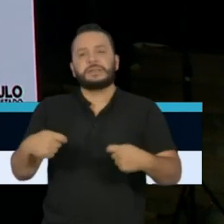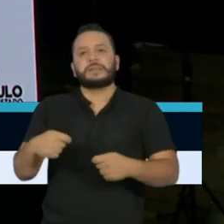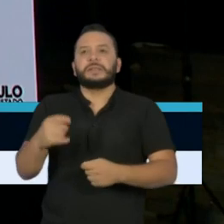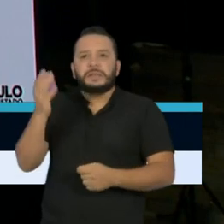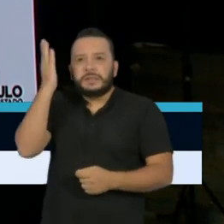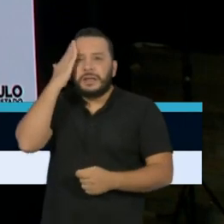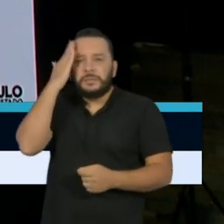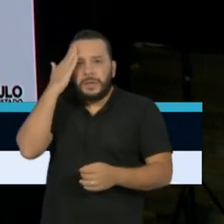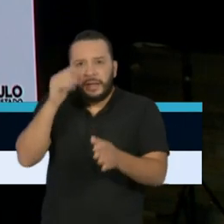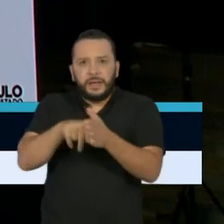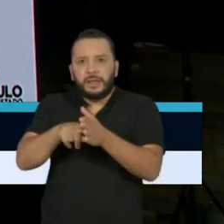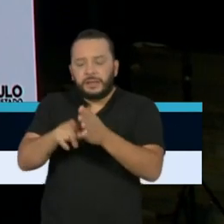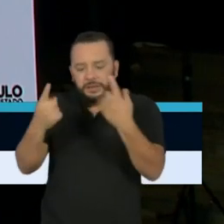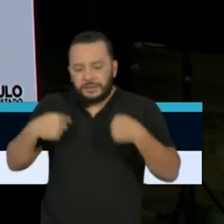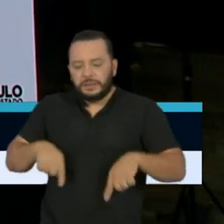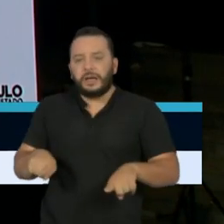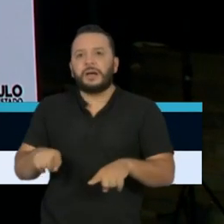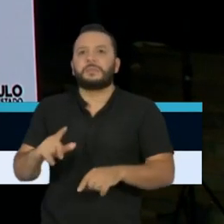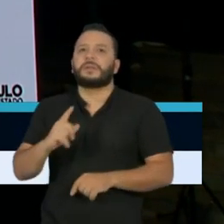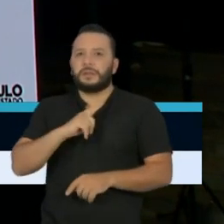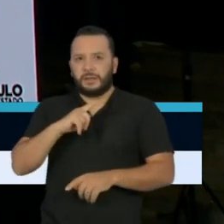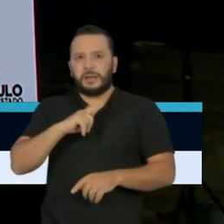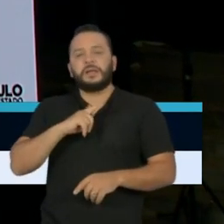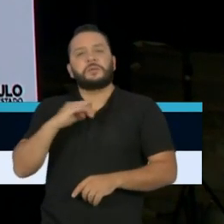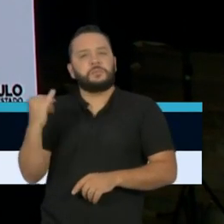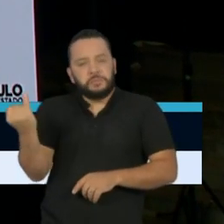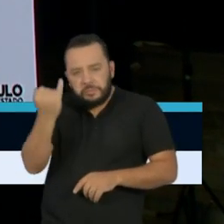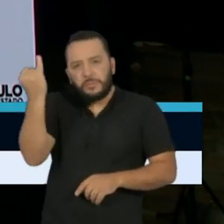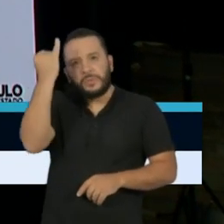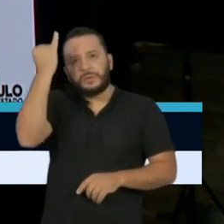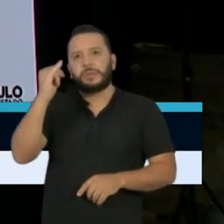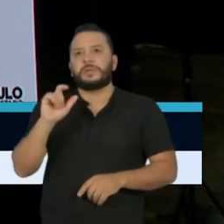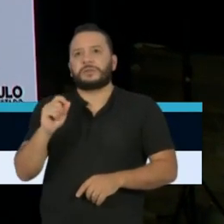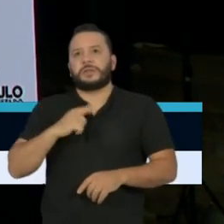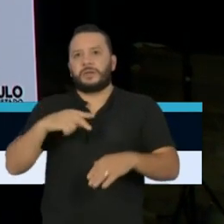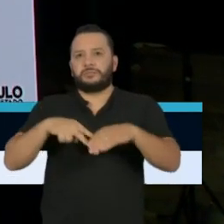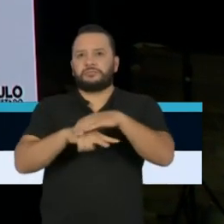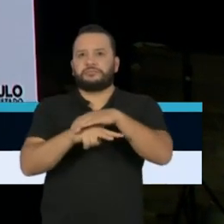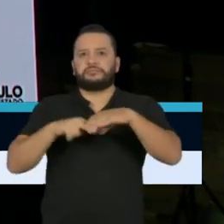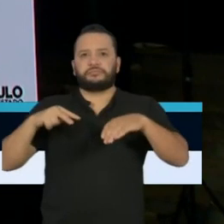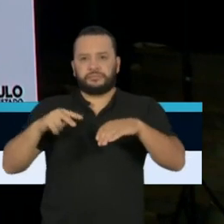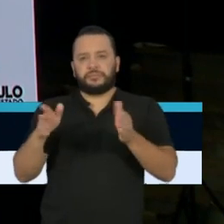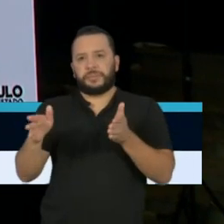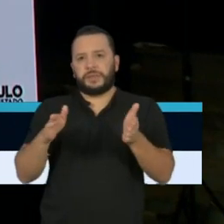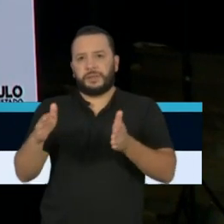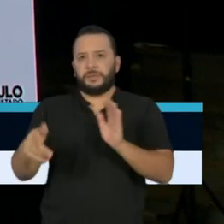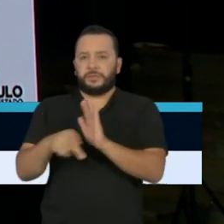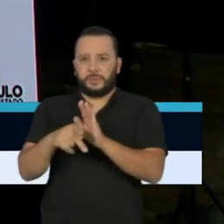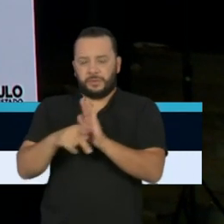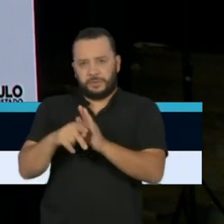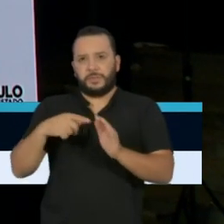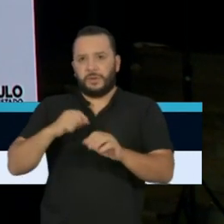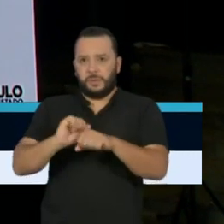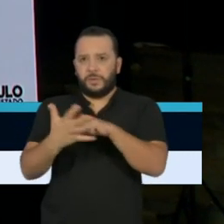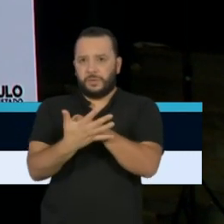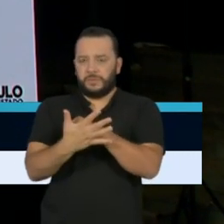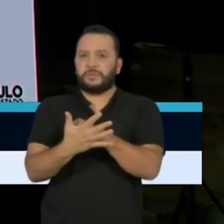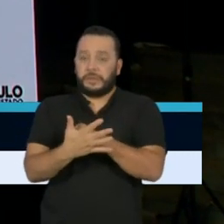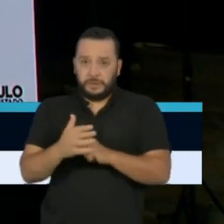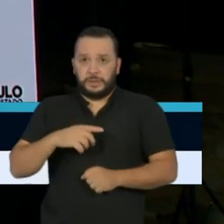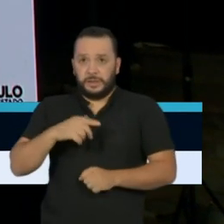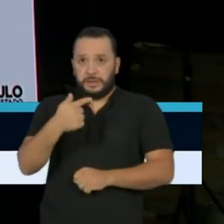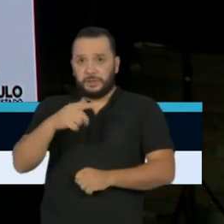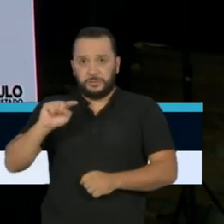casos. Ele é um stand importante na questão do coronavírus. Tem 7.500